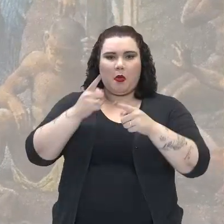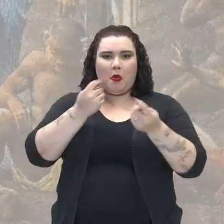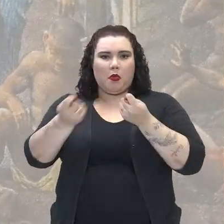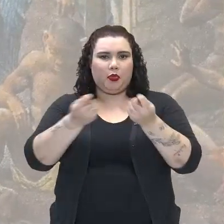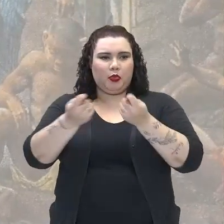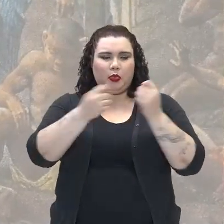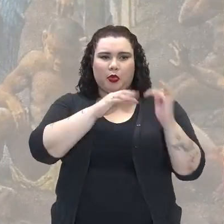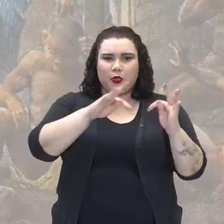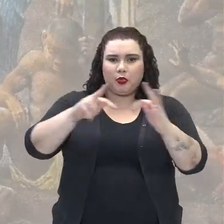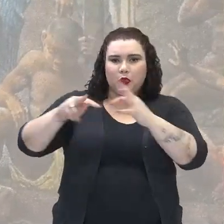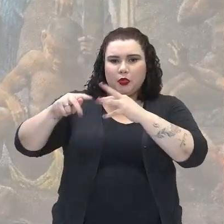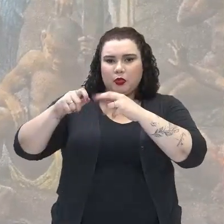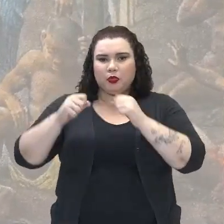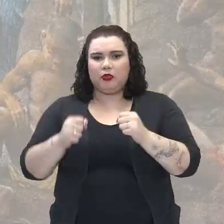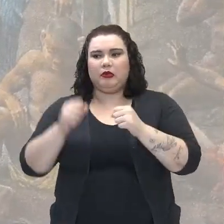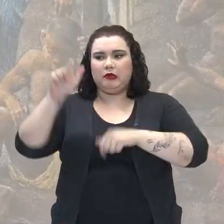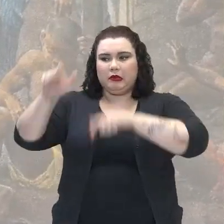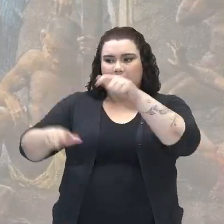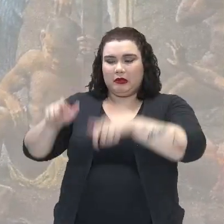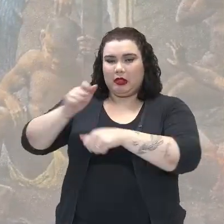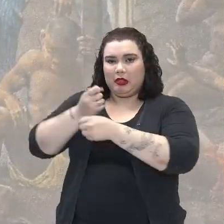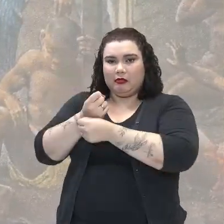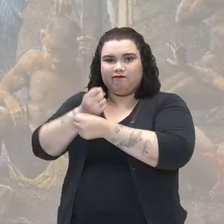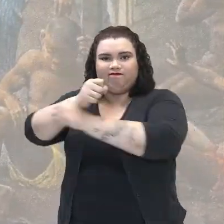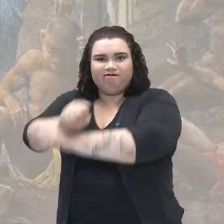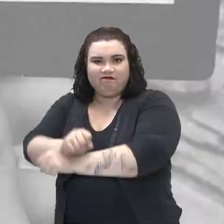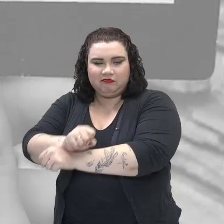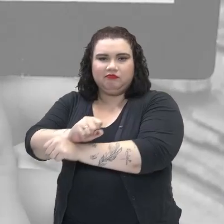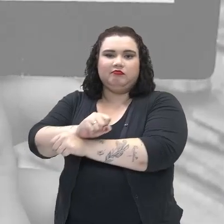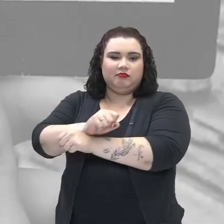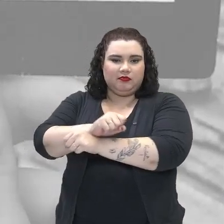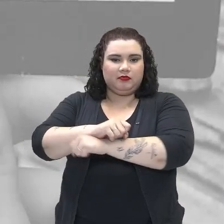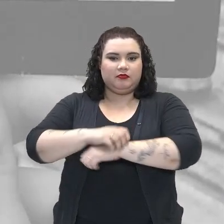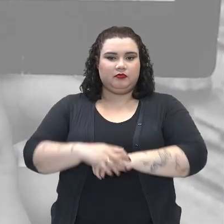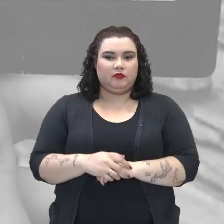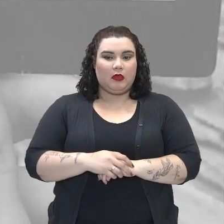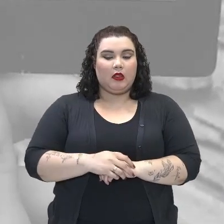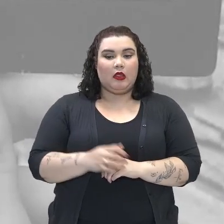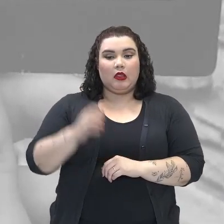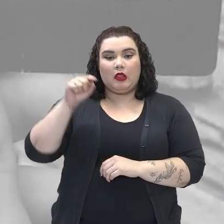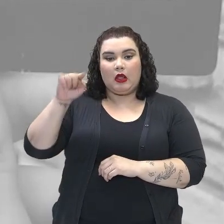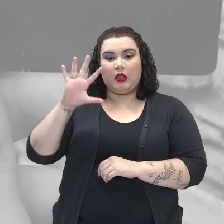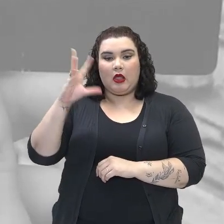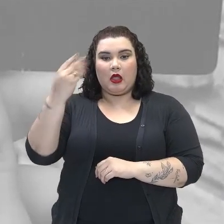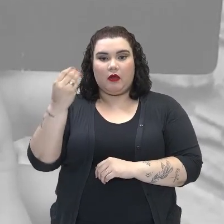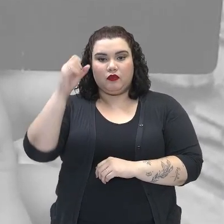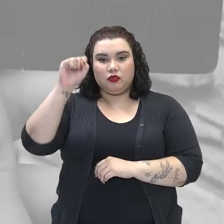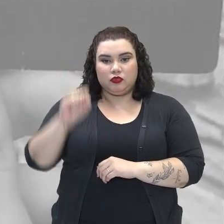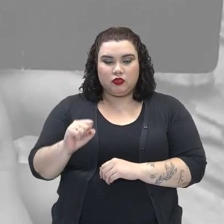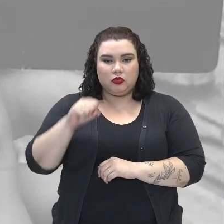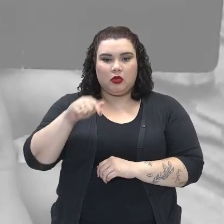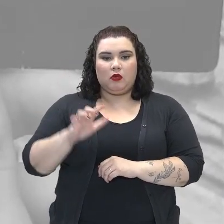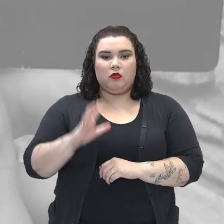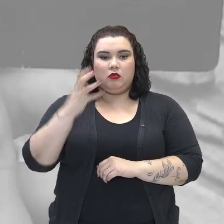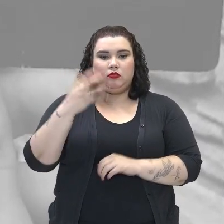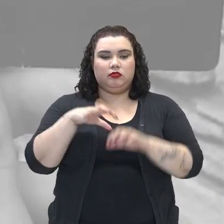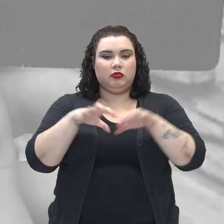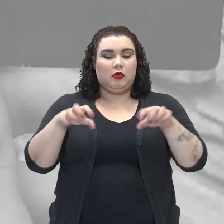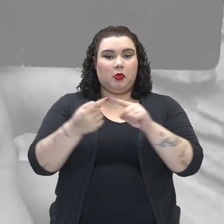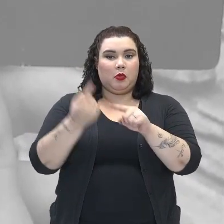riquezas e transformarem os negros em escravos. Lá na África do Sul, O apartheid existia na prática